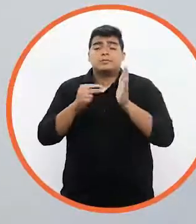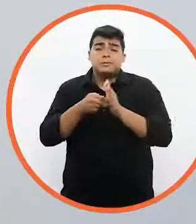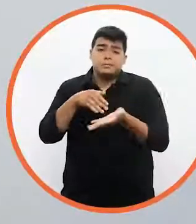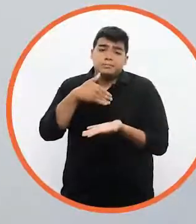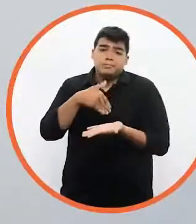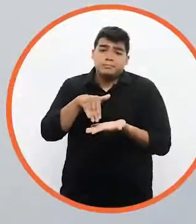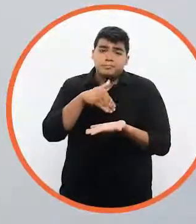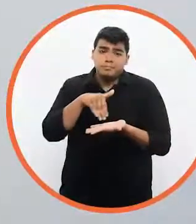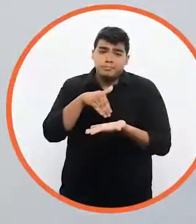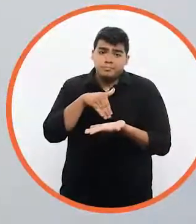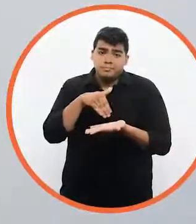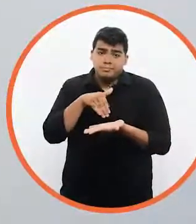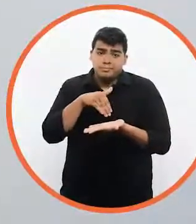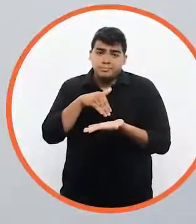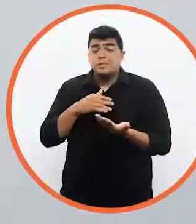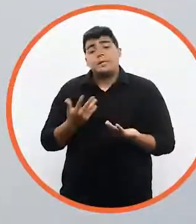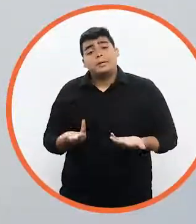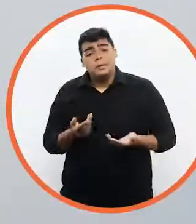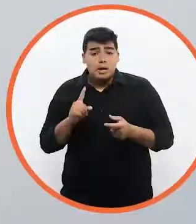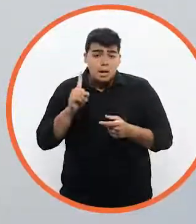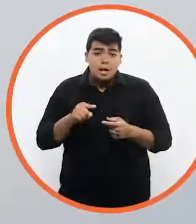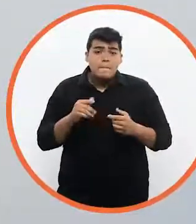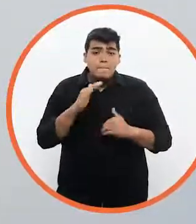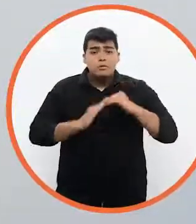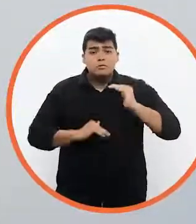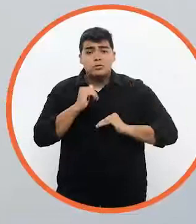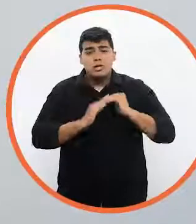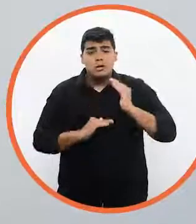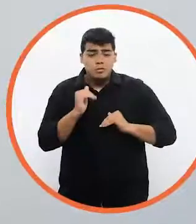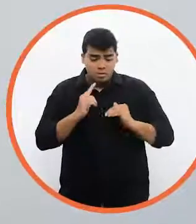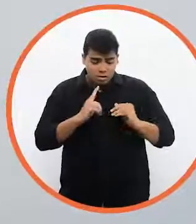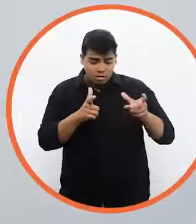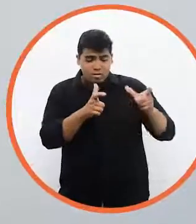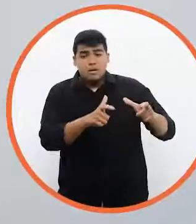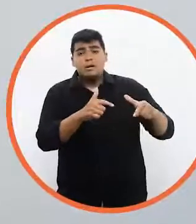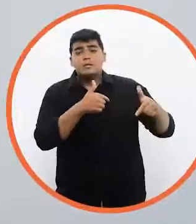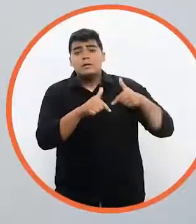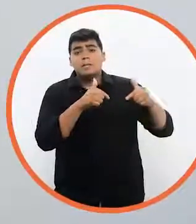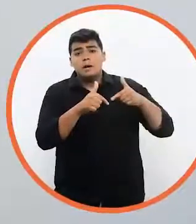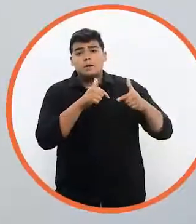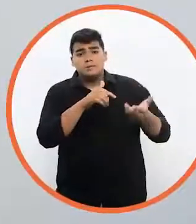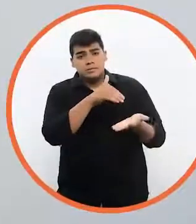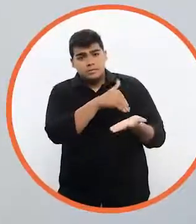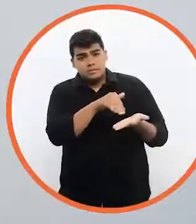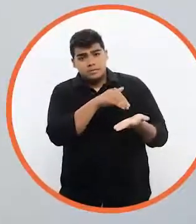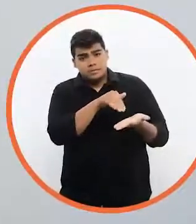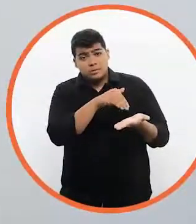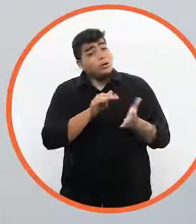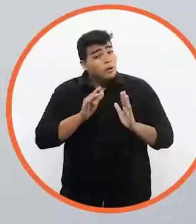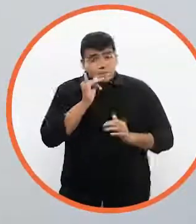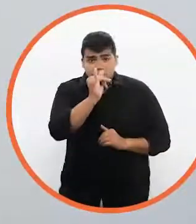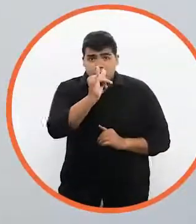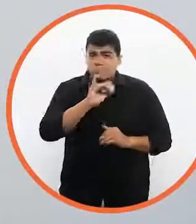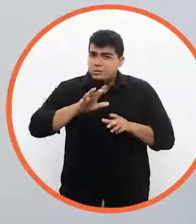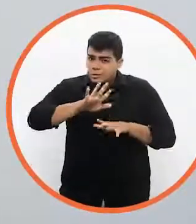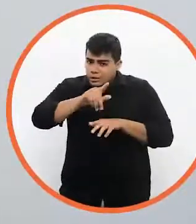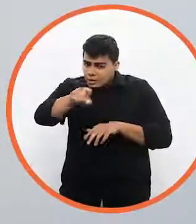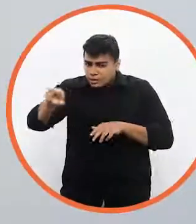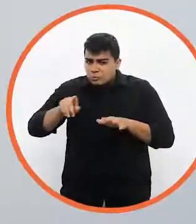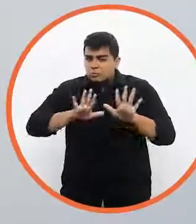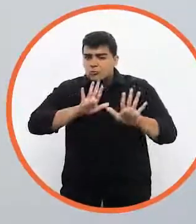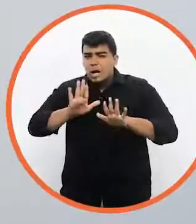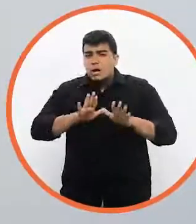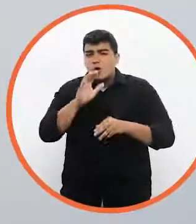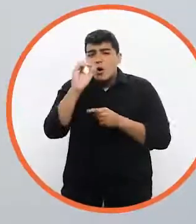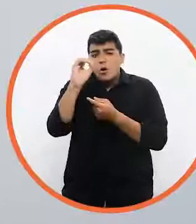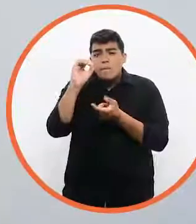posso imaginar que ele é um profissional que tem como ambiente de trabalho aí um escritório. Então, muito cuidado. Oficina em